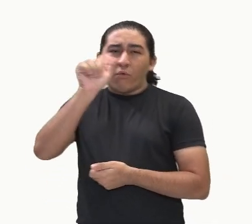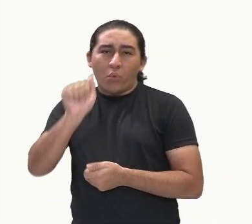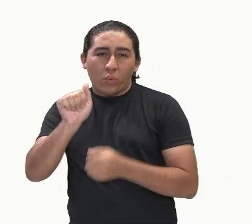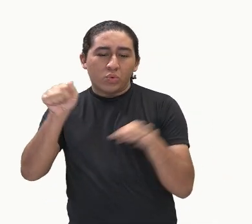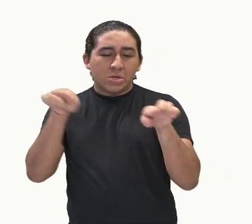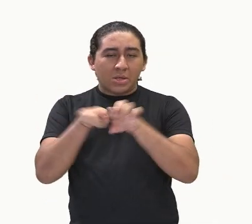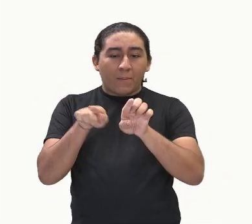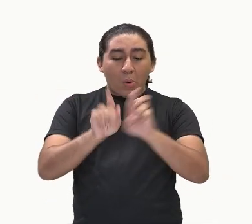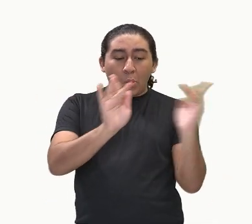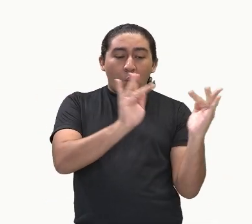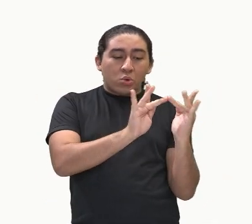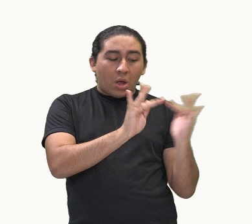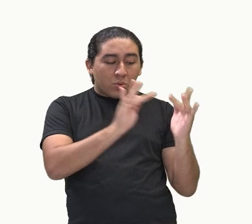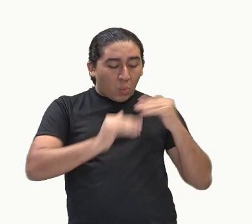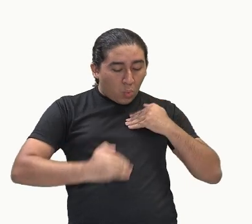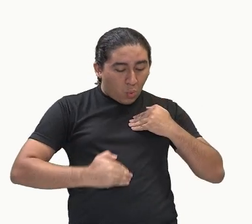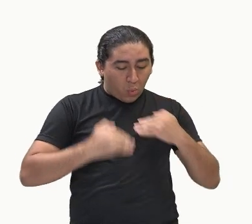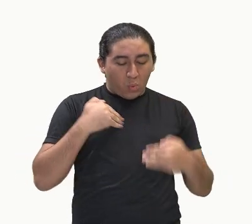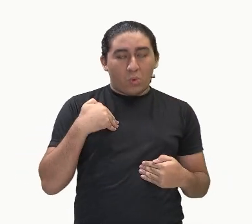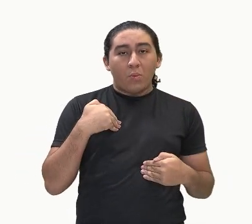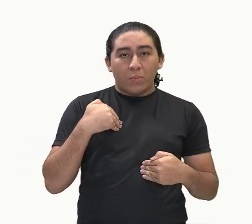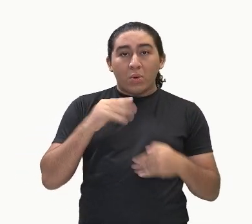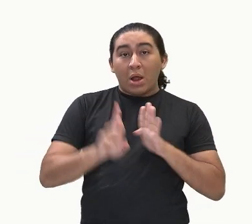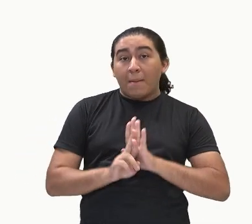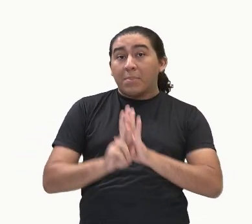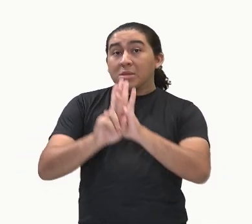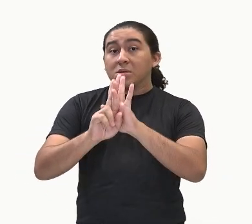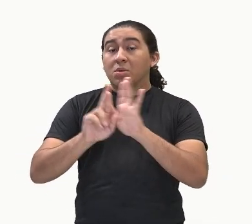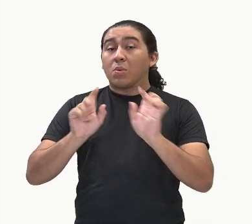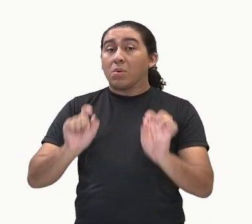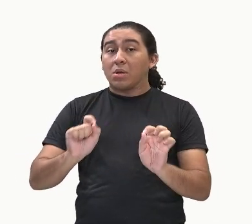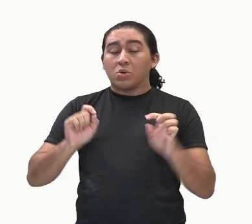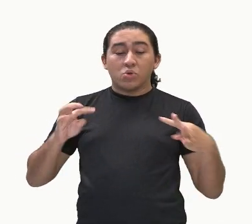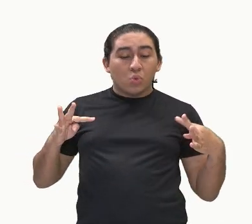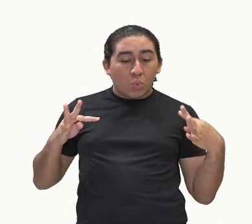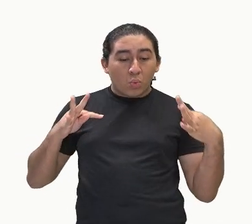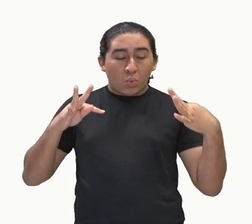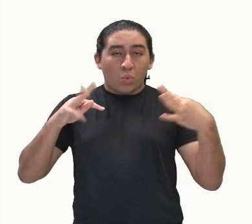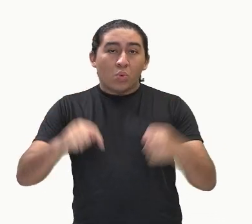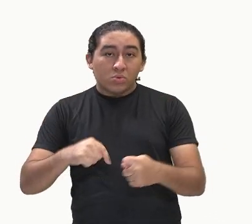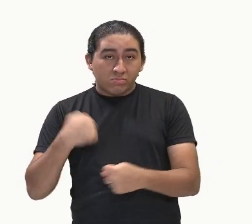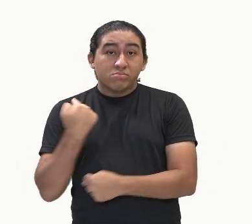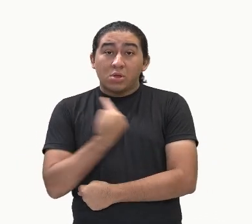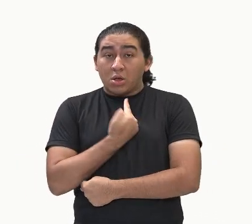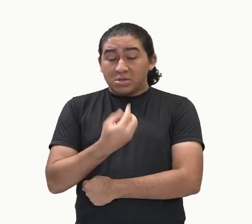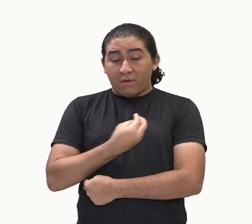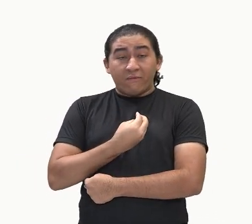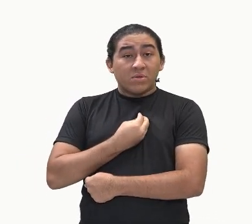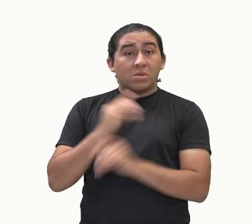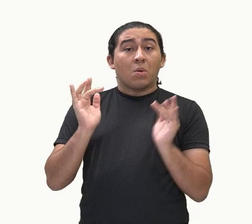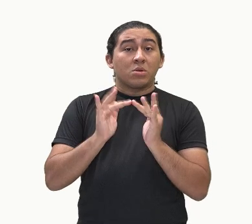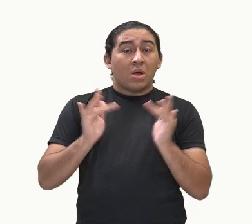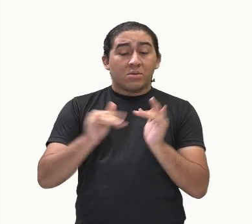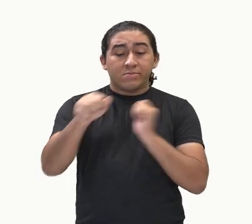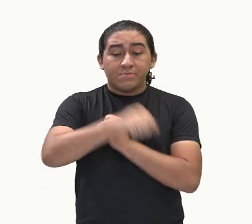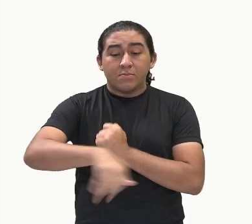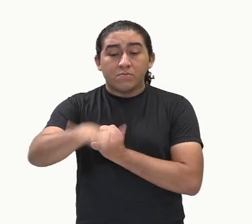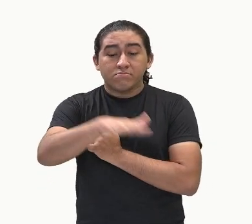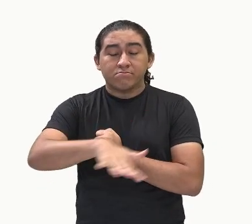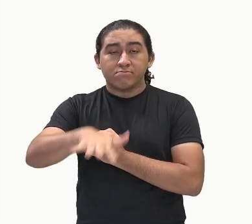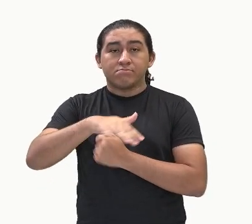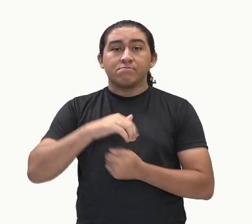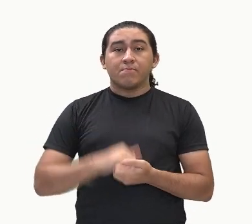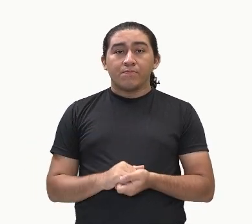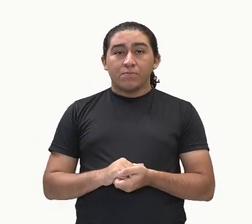esse corpo, ele representa tudo o que temos também ao nosso redor.